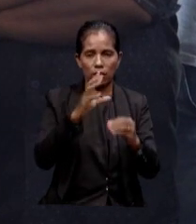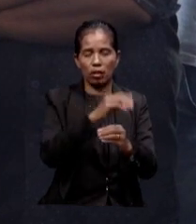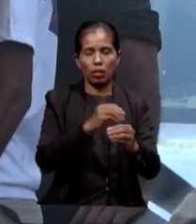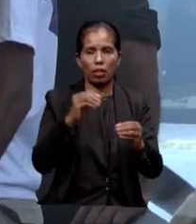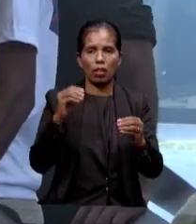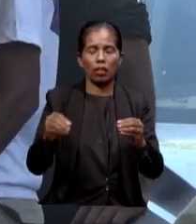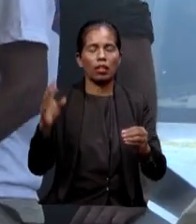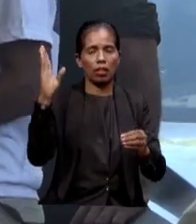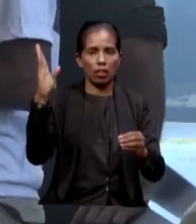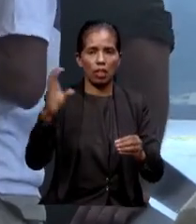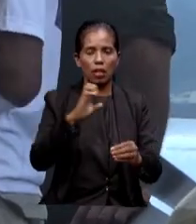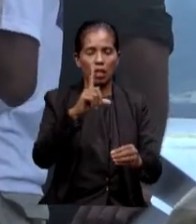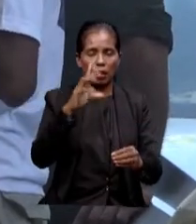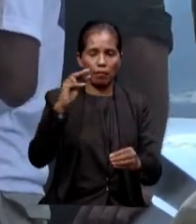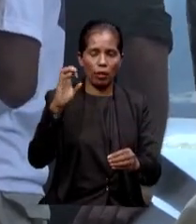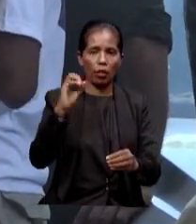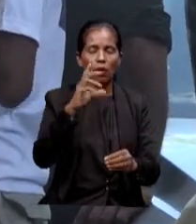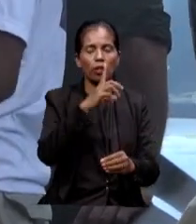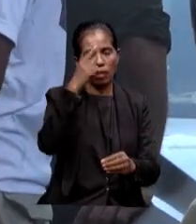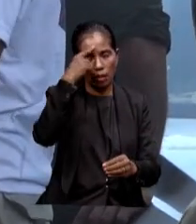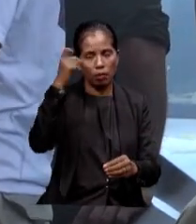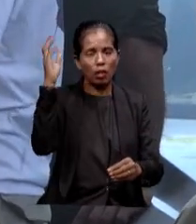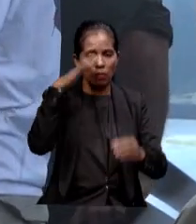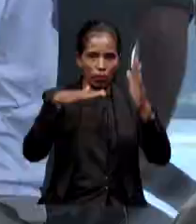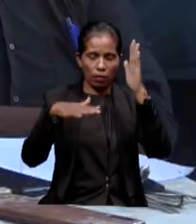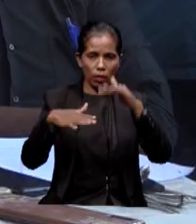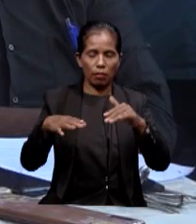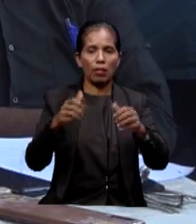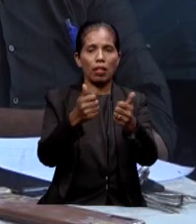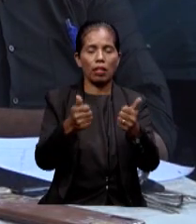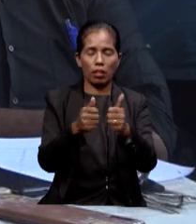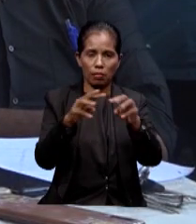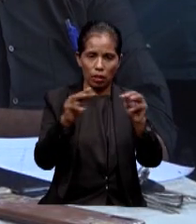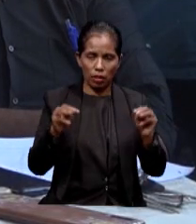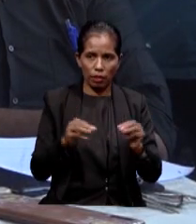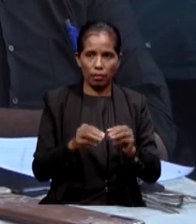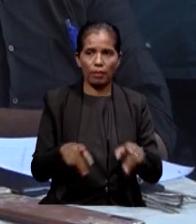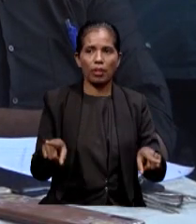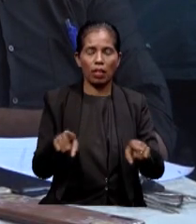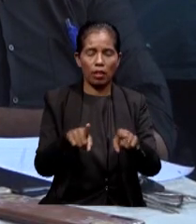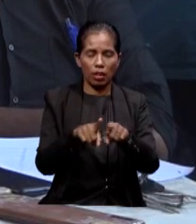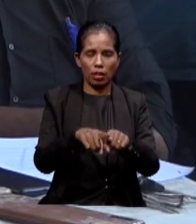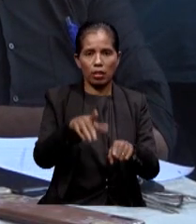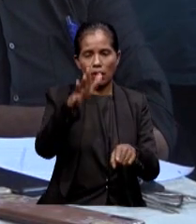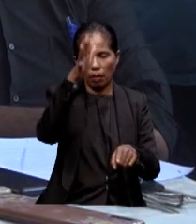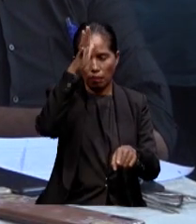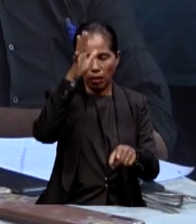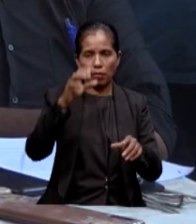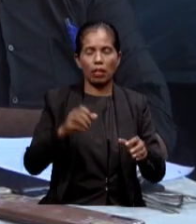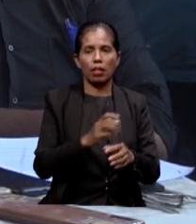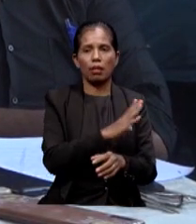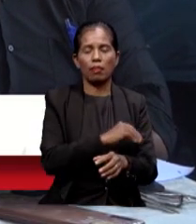assassinato e helemloi, tamba problema arte marcial. Anesang aman ba matabian